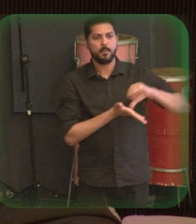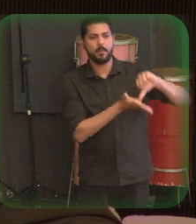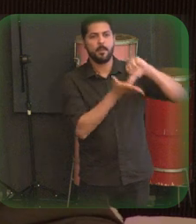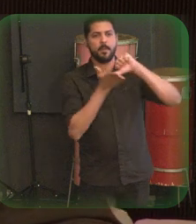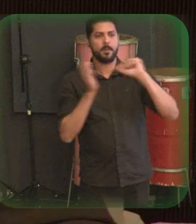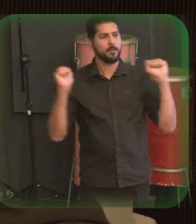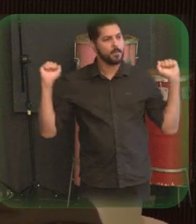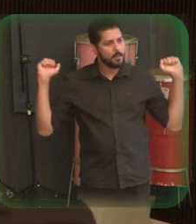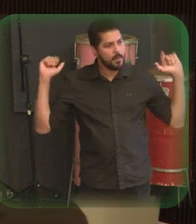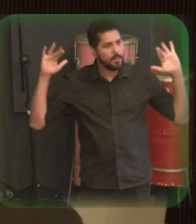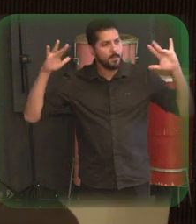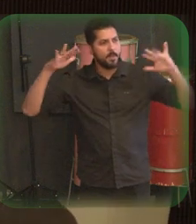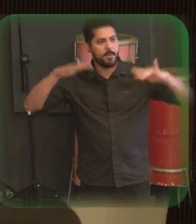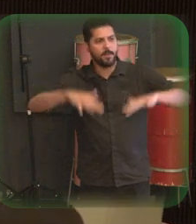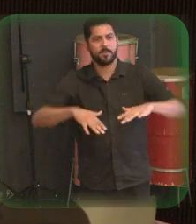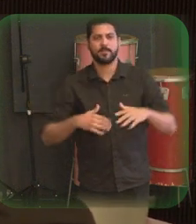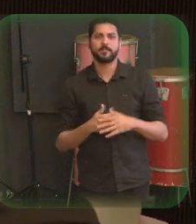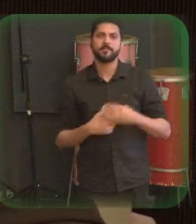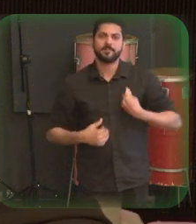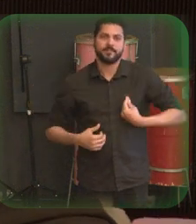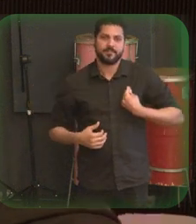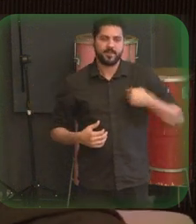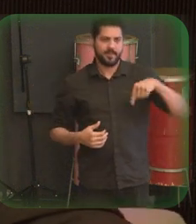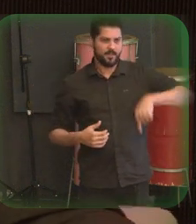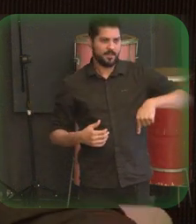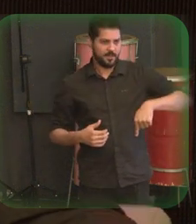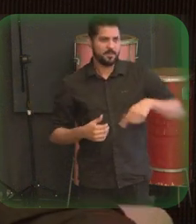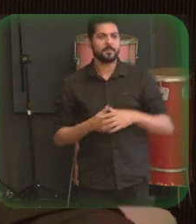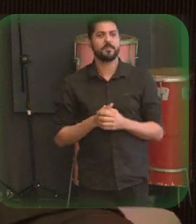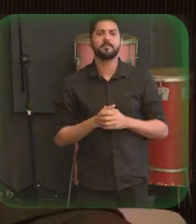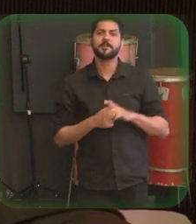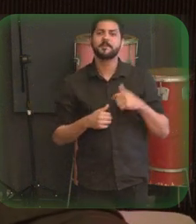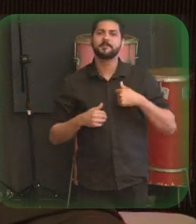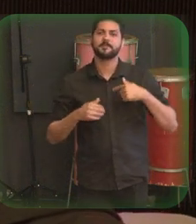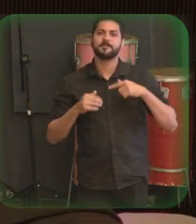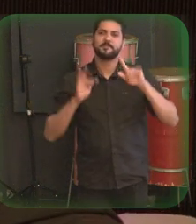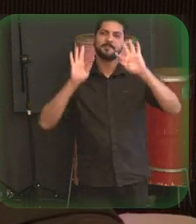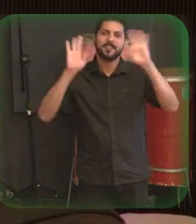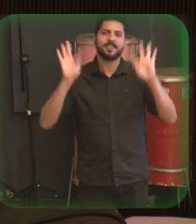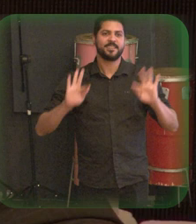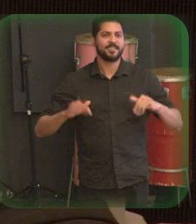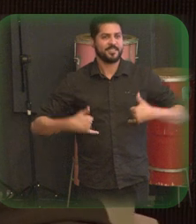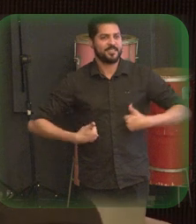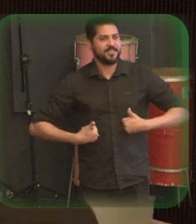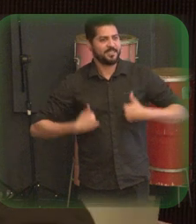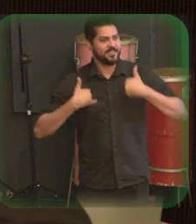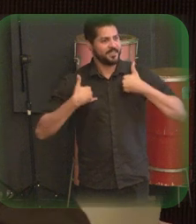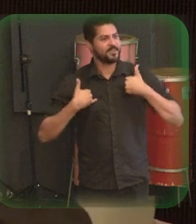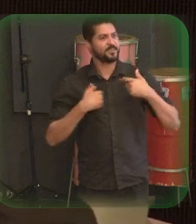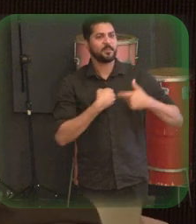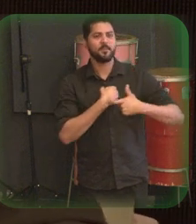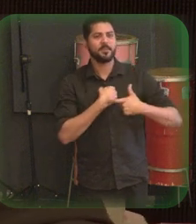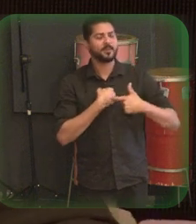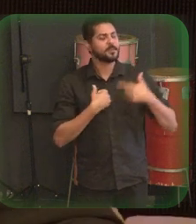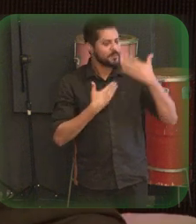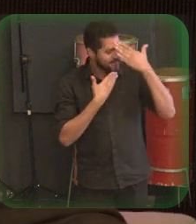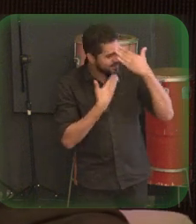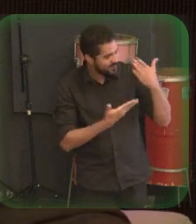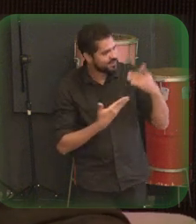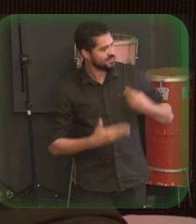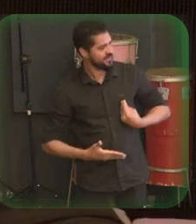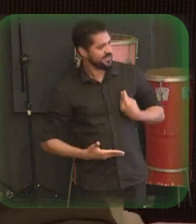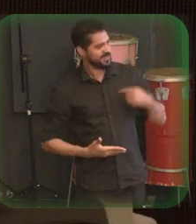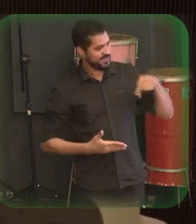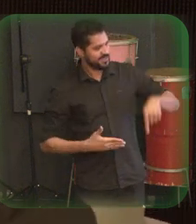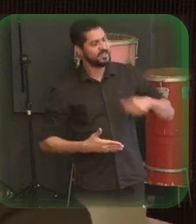de Pernambuco para estar aqui com o senhor, e todos muito felizes e orgulhosos desse momento. Muito obrigado pela sua presença conosco. O